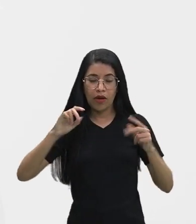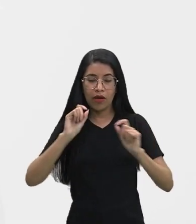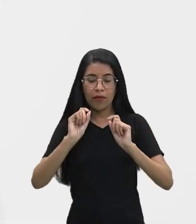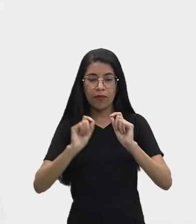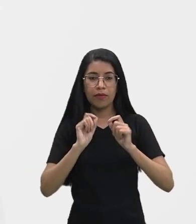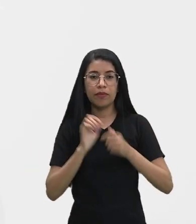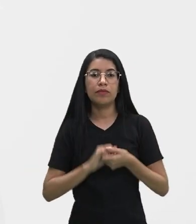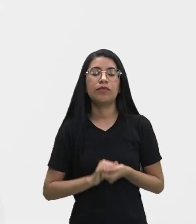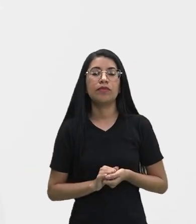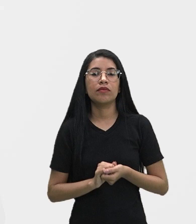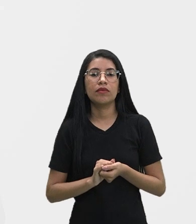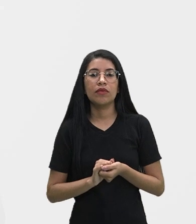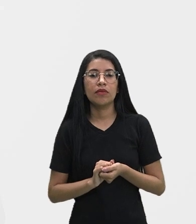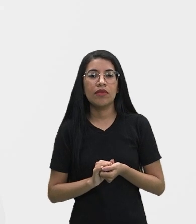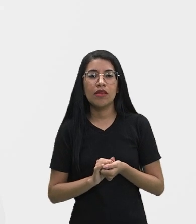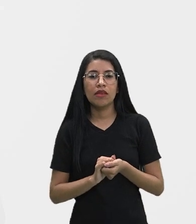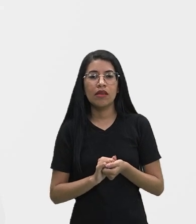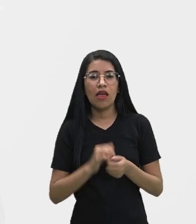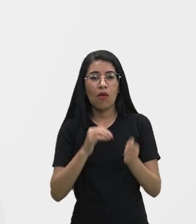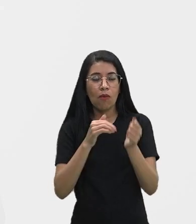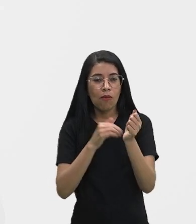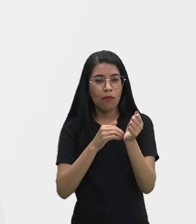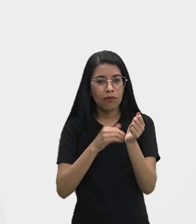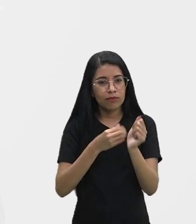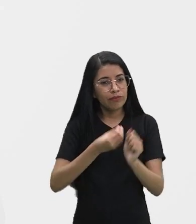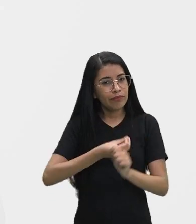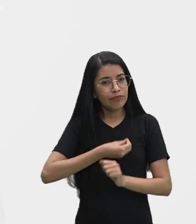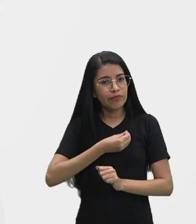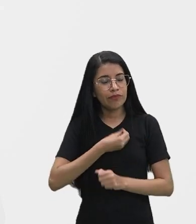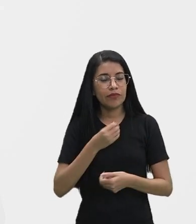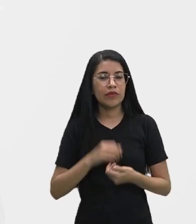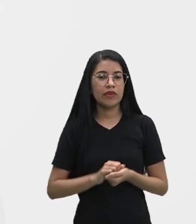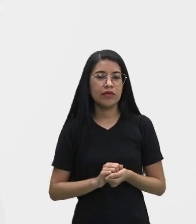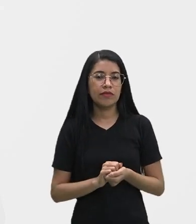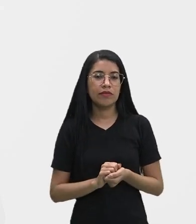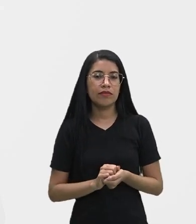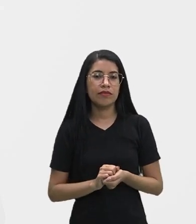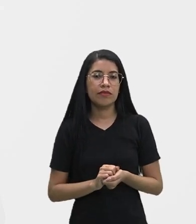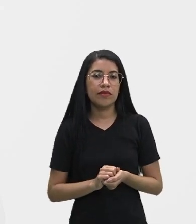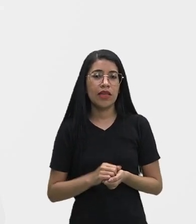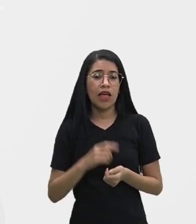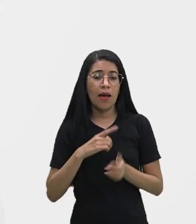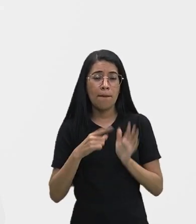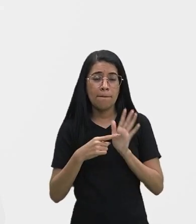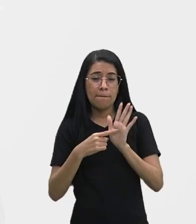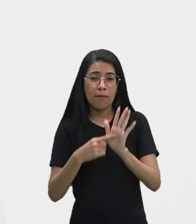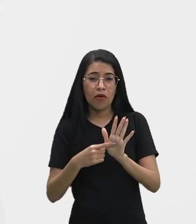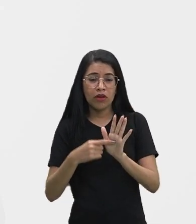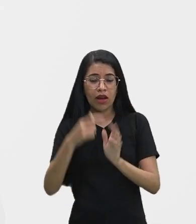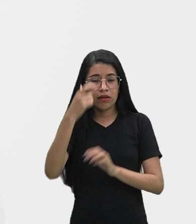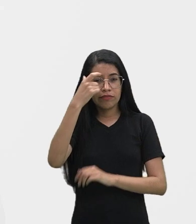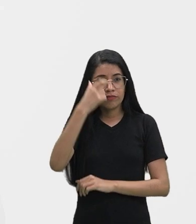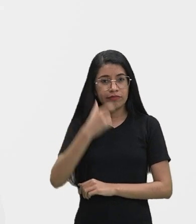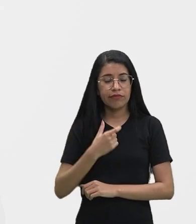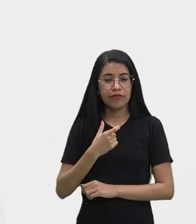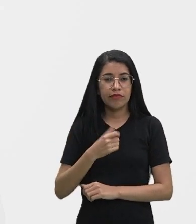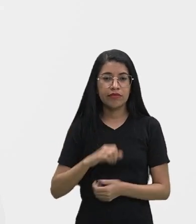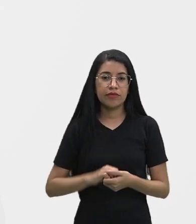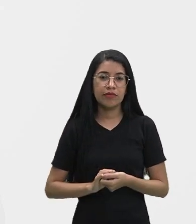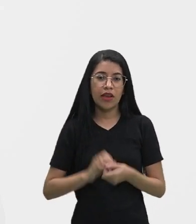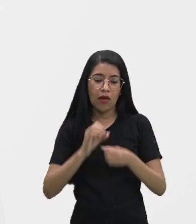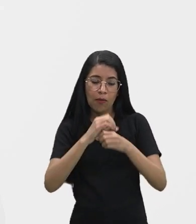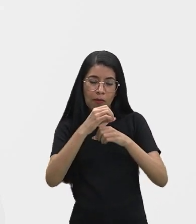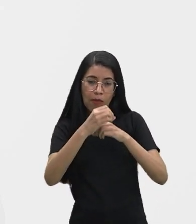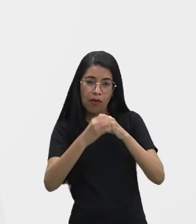o material genético é o código da vida, né? Porque lá tem o código dizendo quem você é. É uma molécula formada